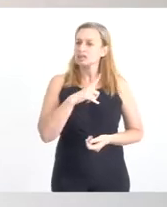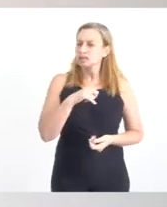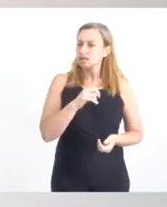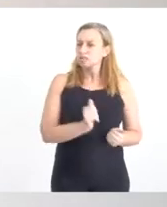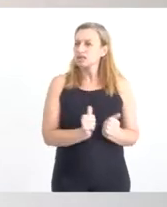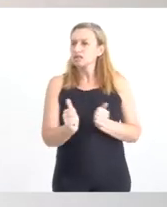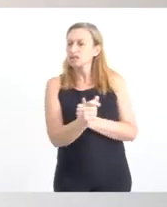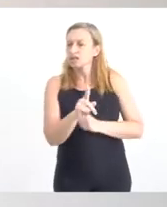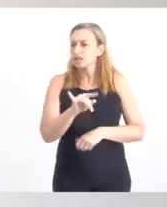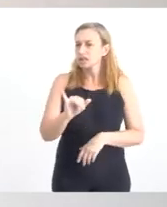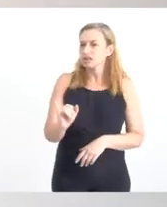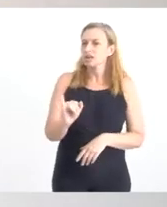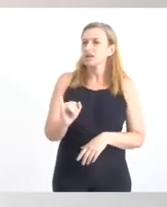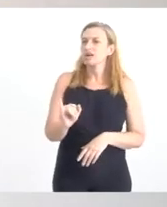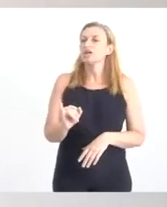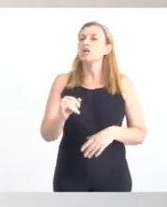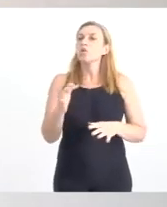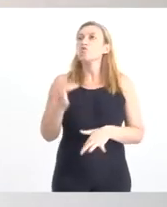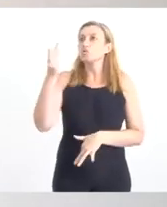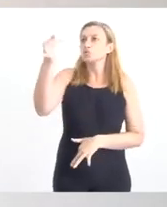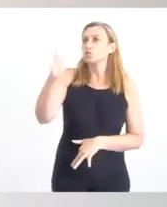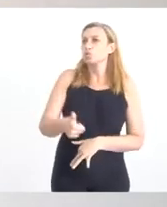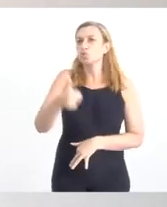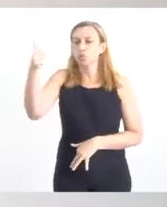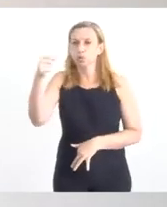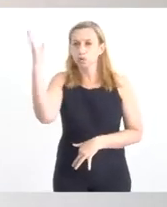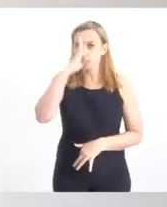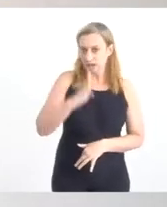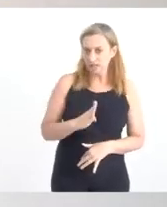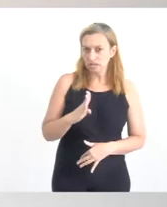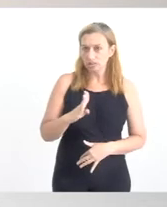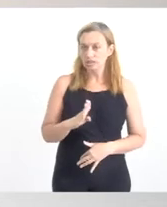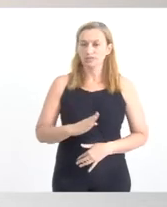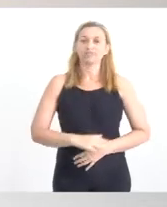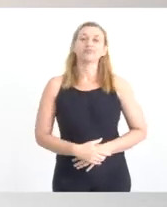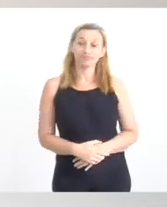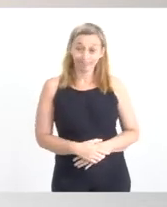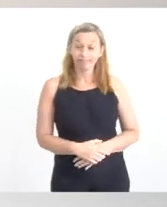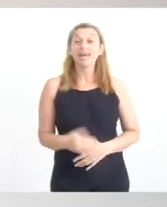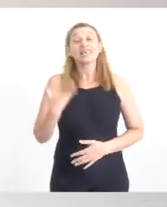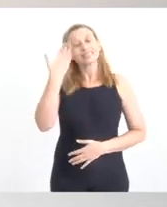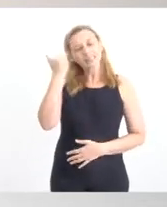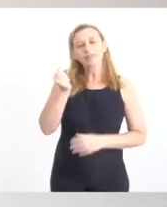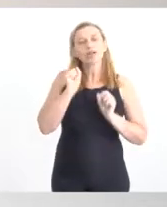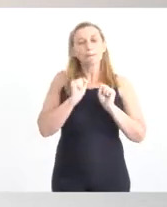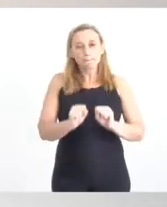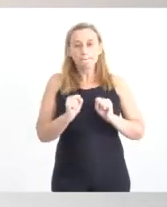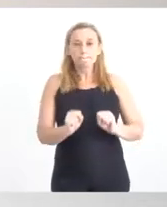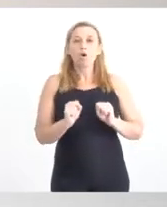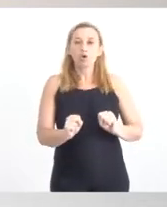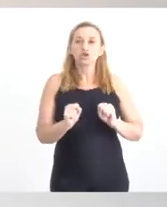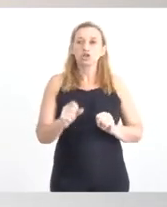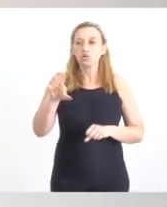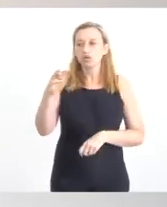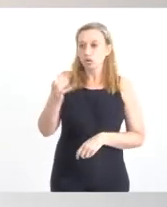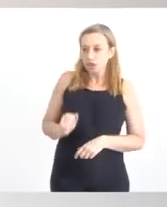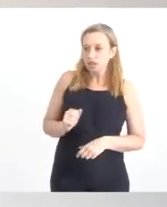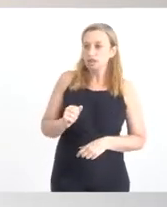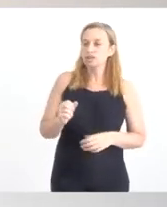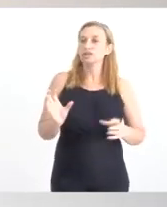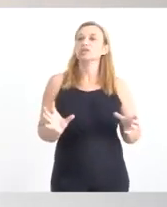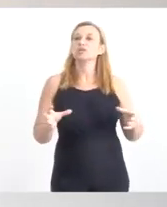dessas linhas de frente para um futuro melhor para o Brasil e saibam que podem contar com ouvidoria da Defensoria